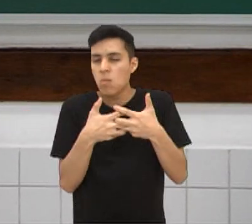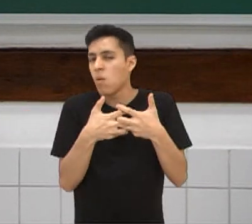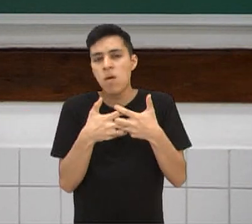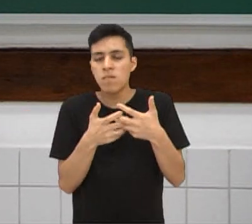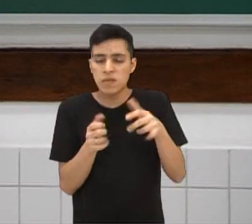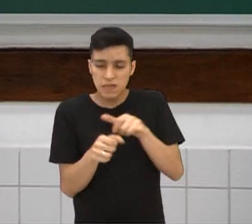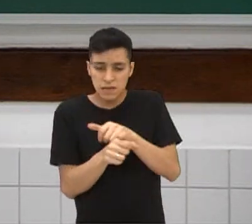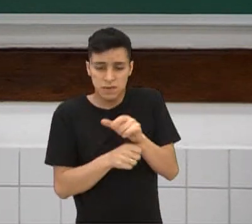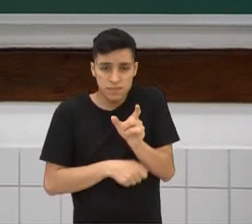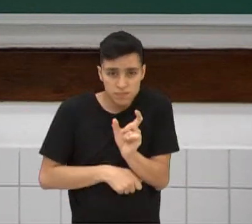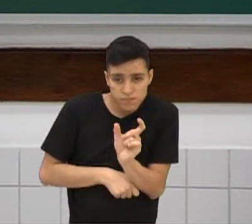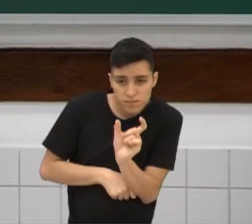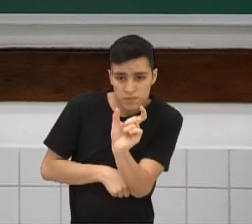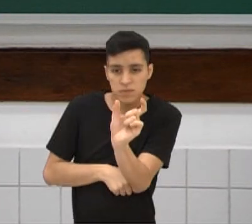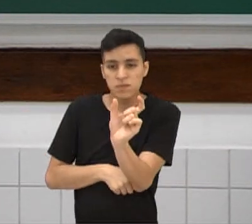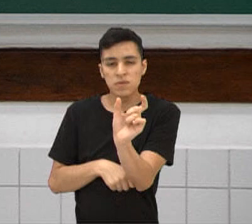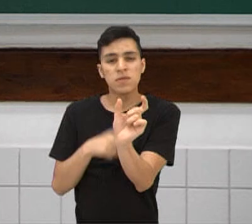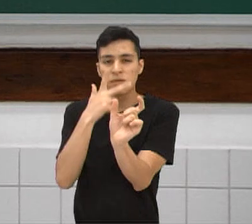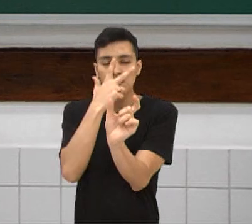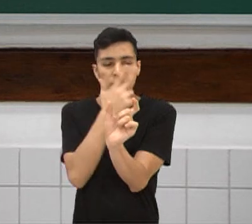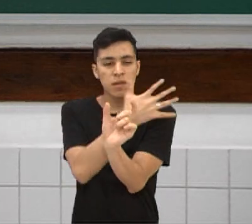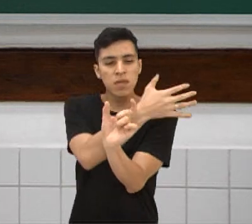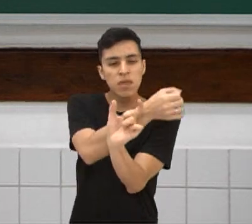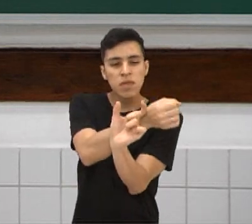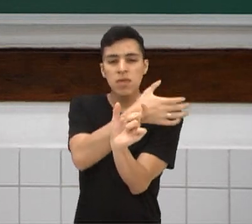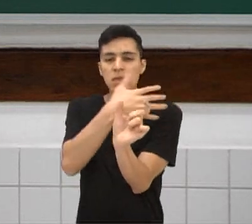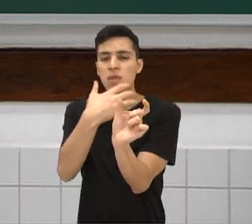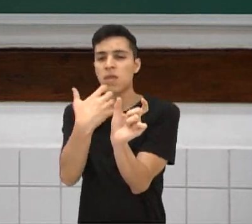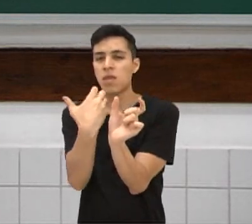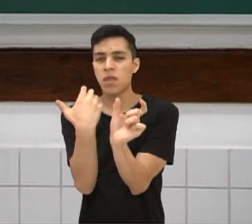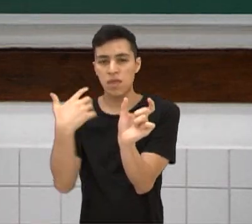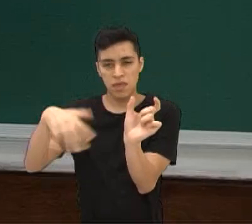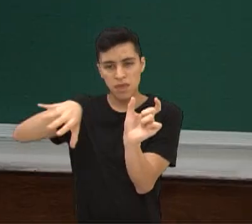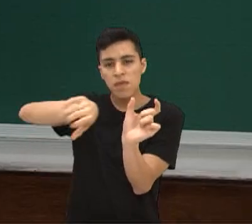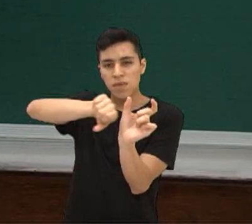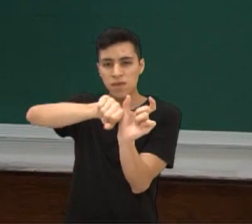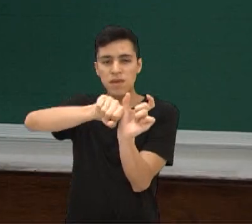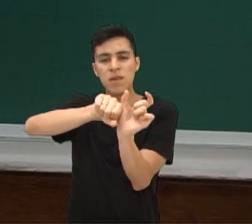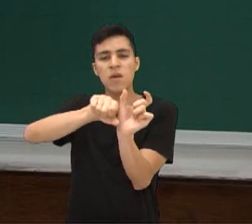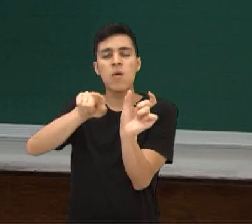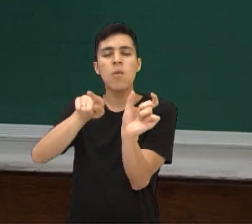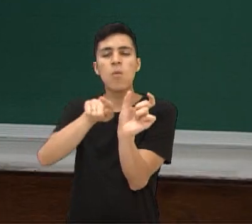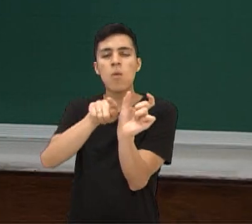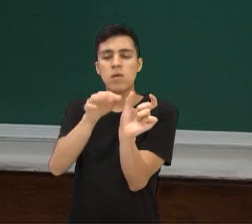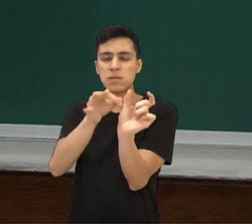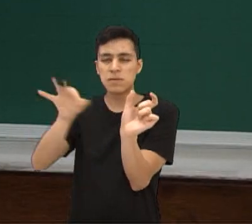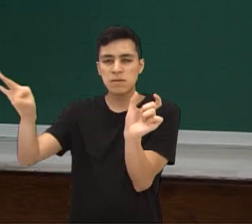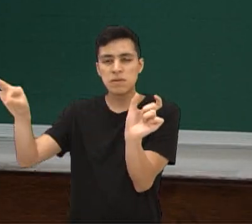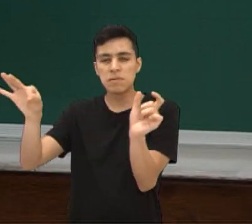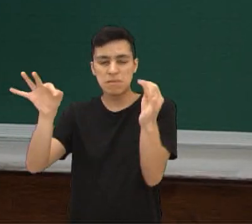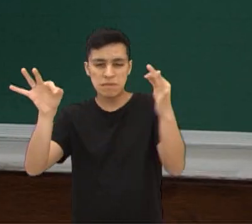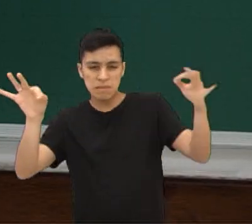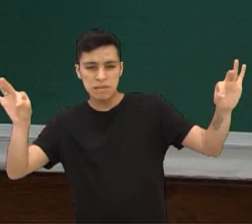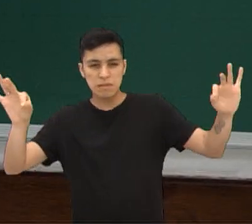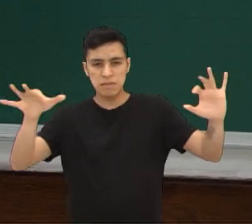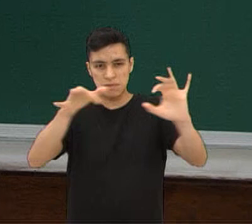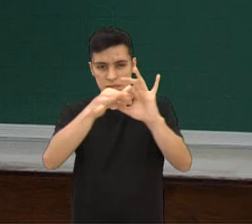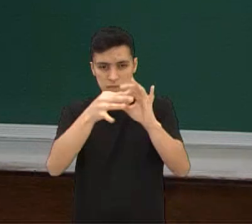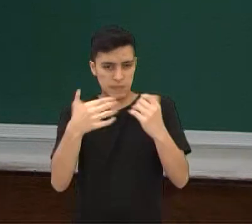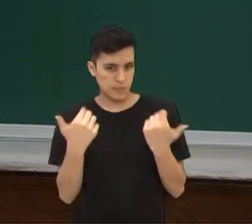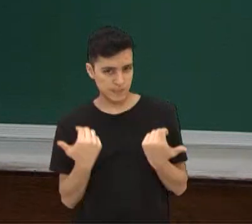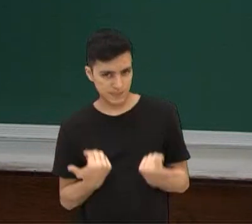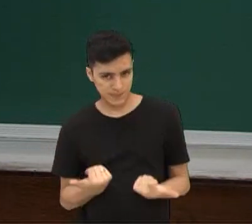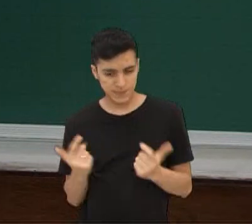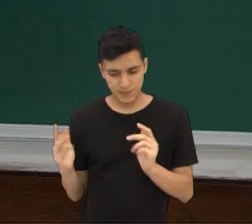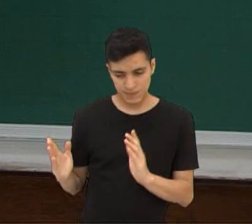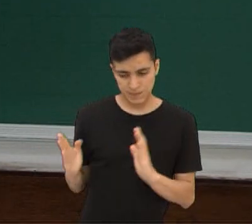as duas informações utilizando um pronome relativo, certo? Então, at the zoo, there's a parrot